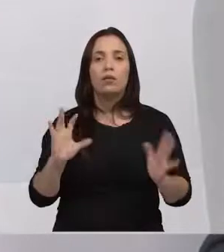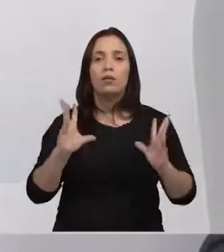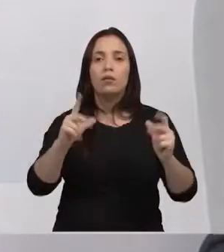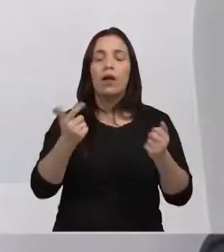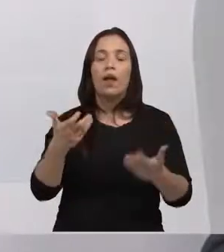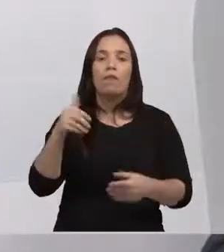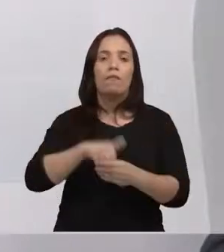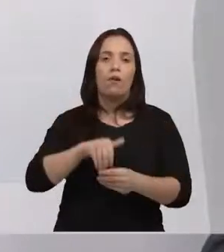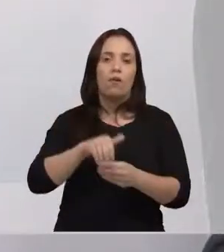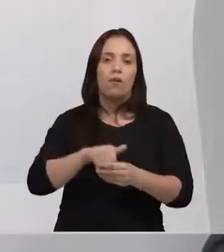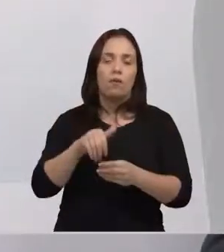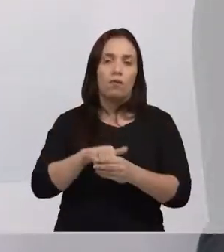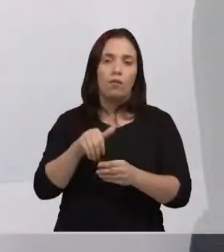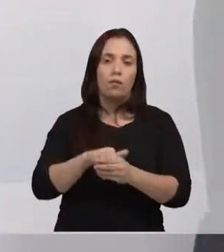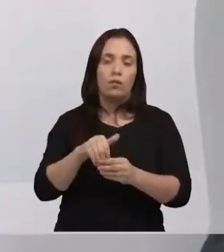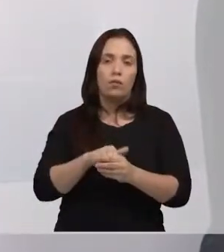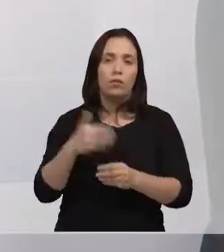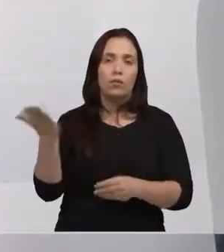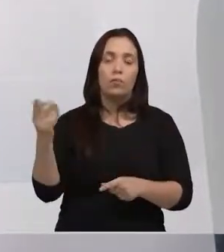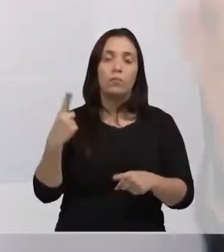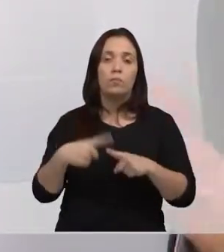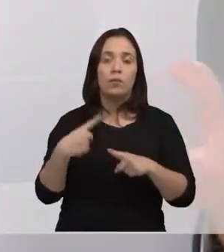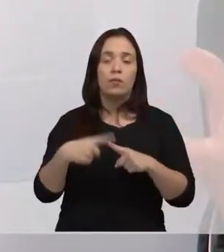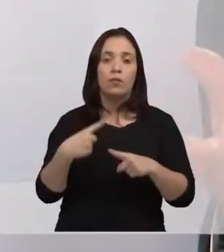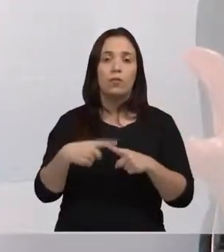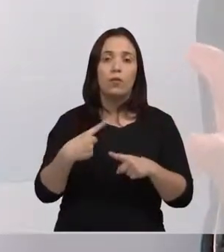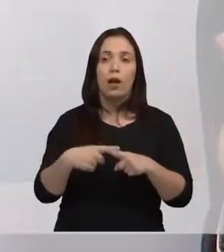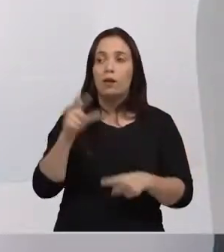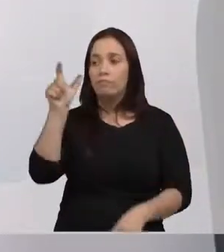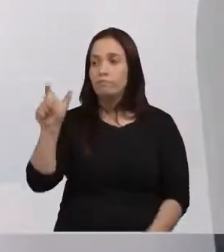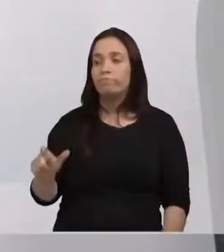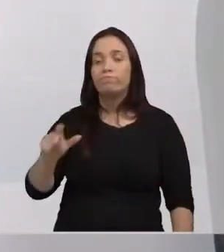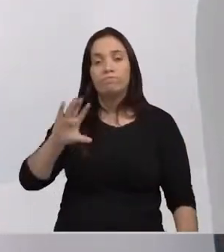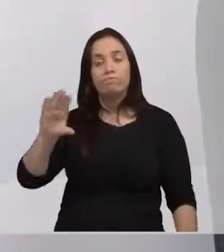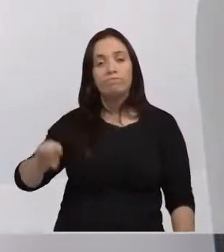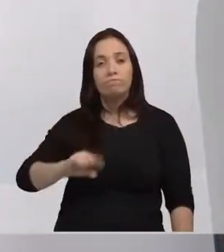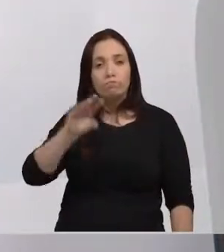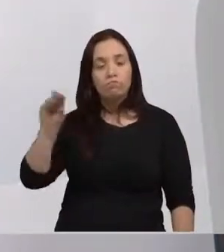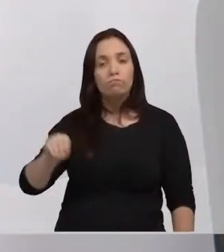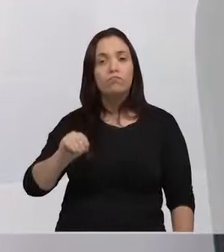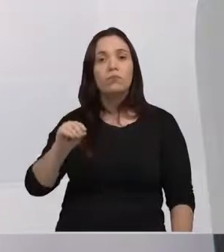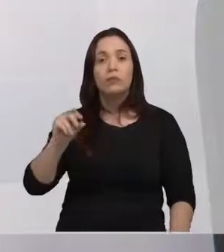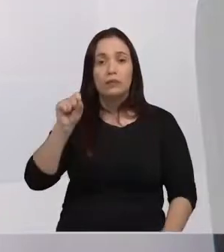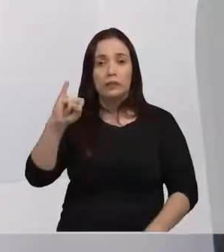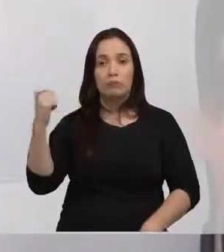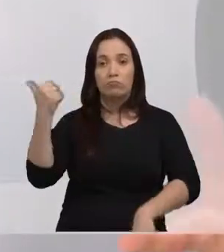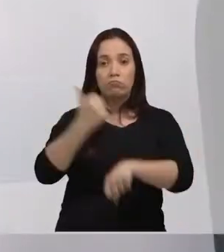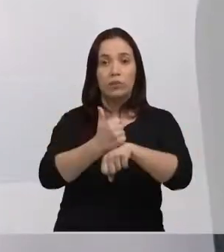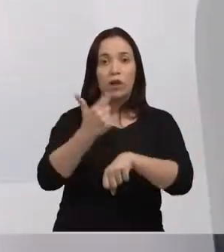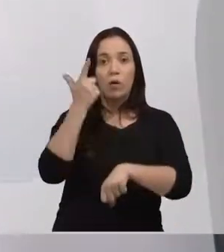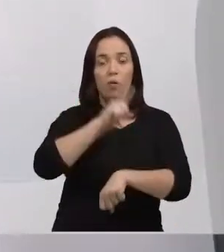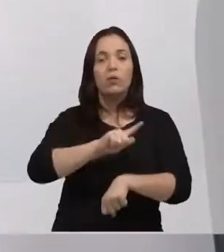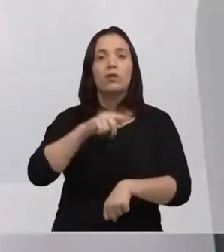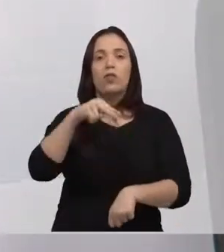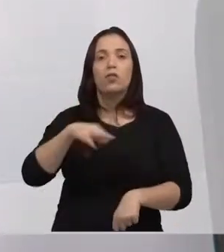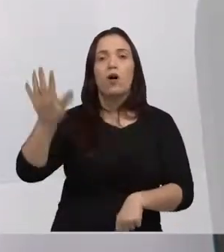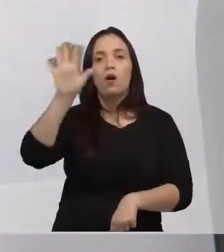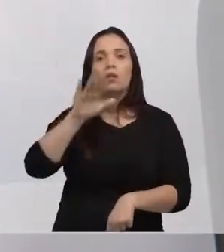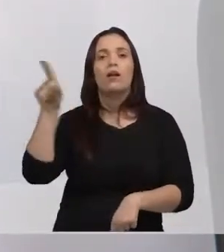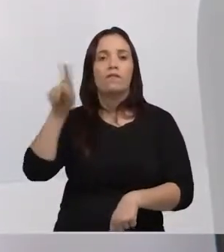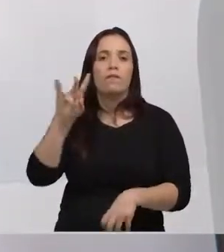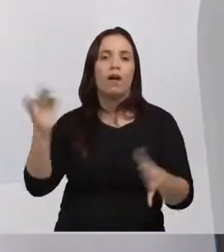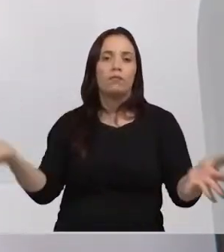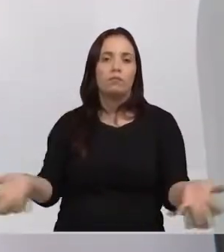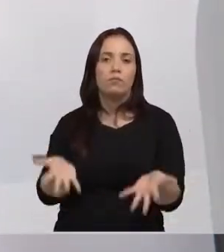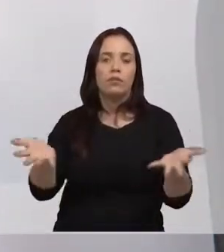barrista, vendo que com a eleição de uma figura como Ciro Gomes, o Nordeste iria ganhar em relação como